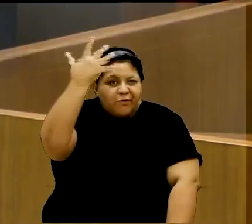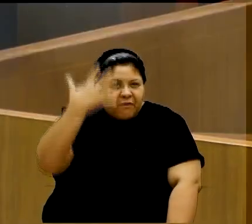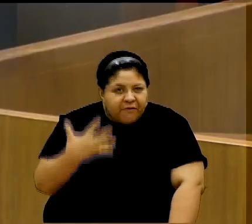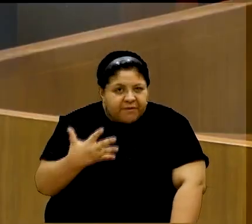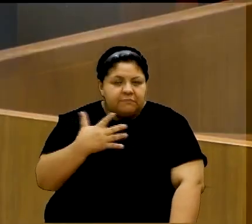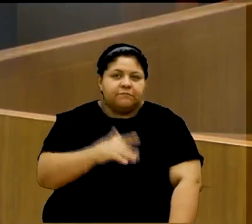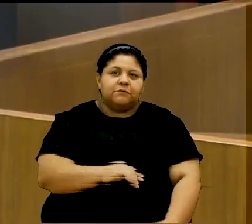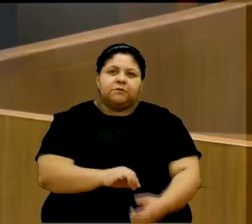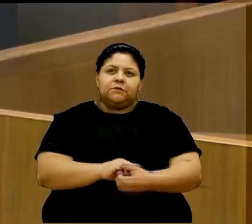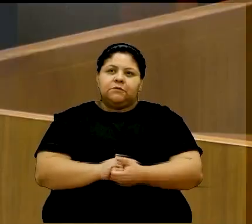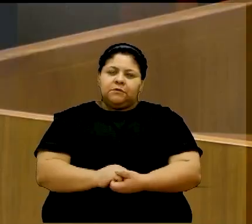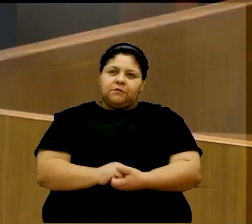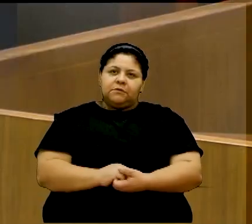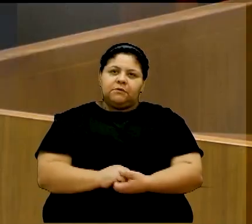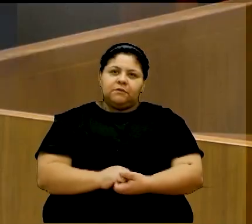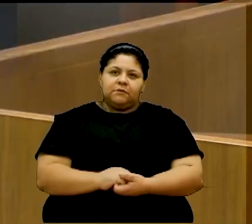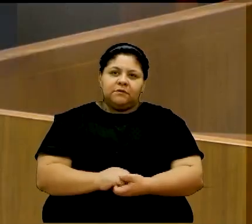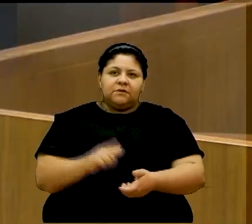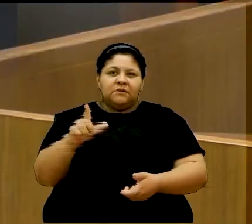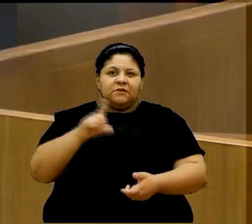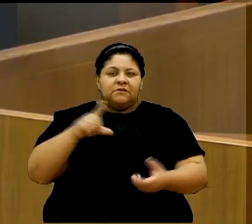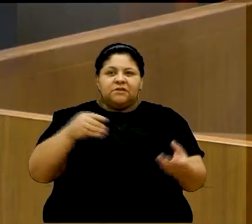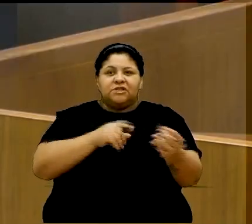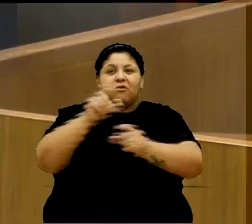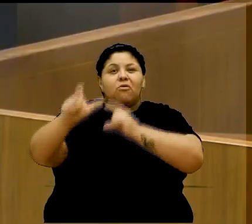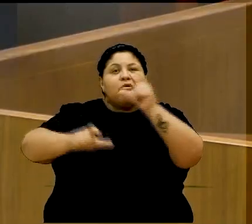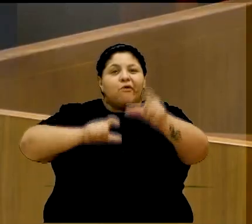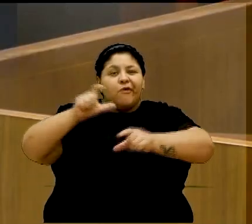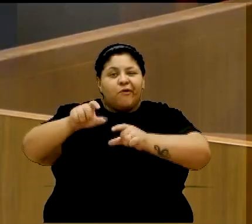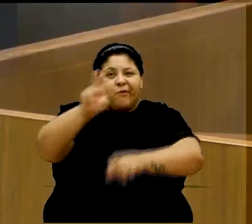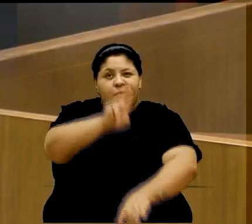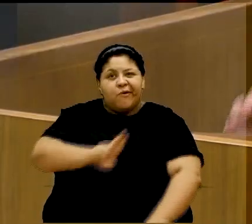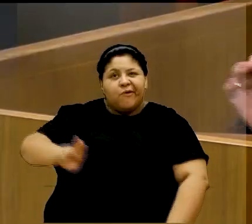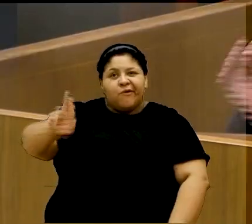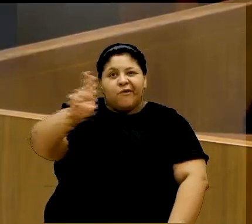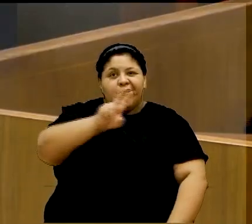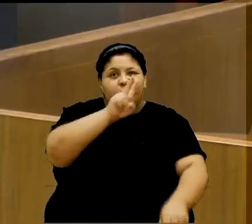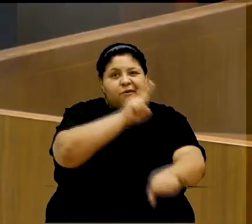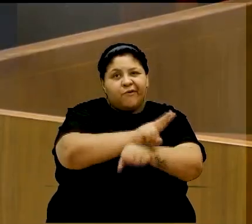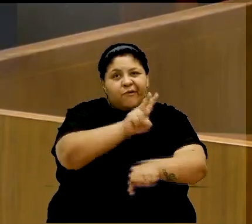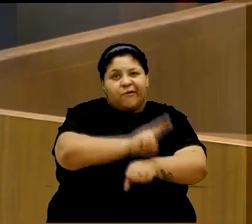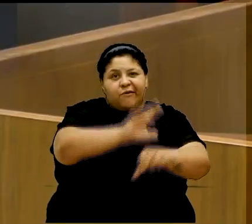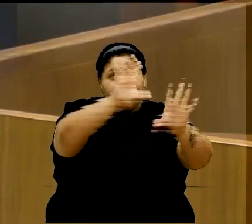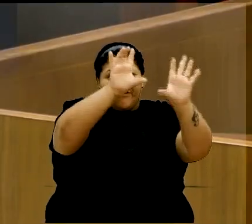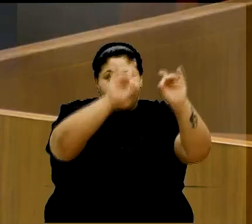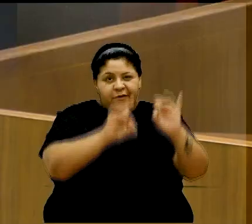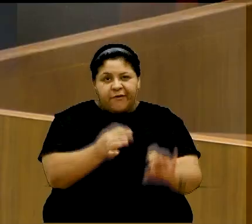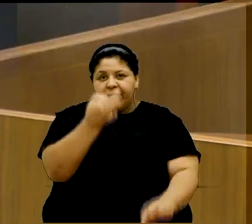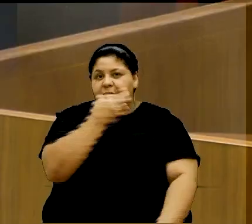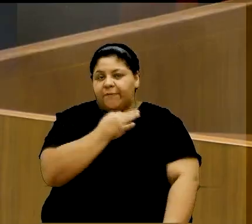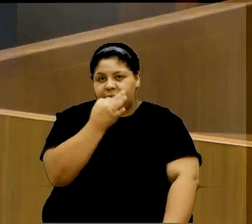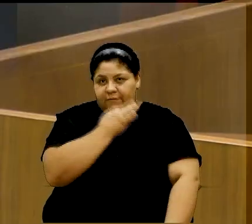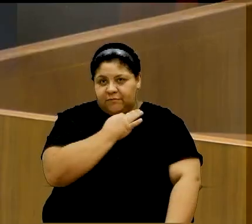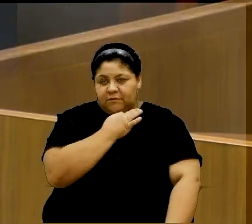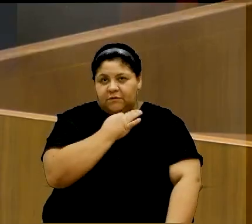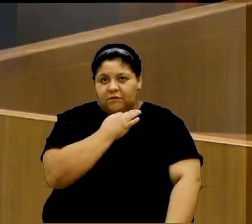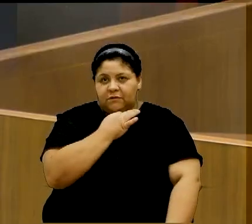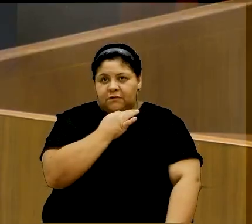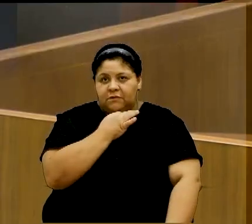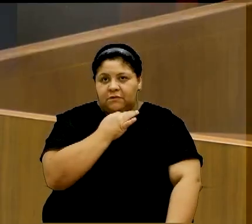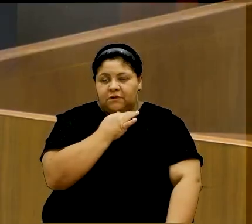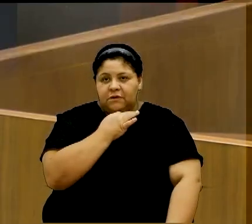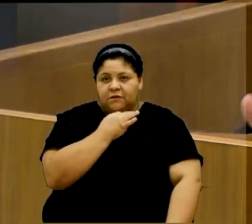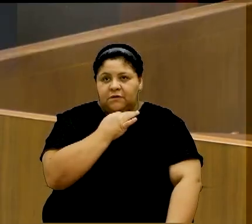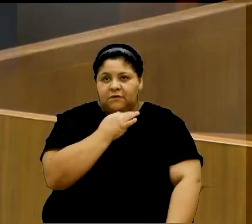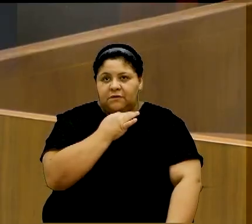justificativa? Havia muitas pessoas utilizando as vagas especiais em Caxias.